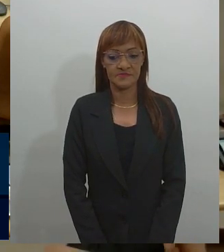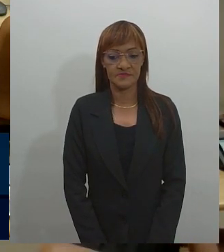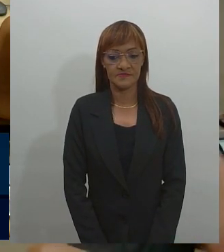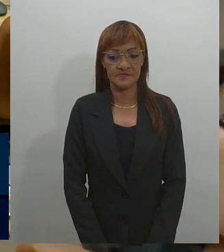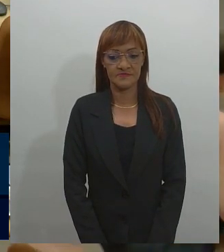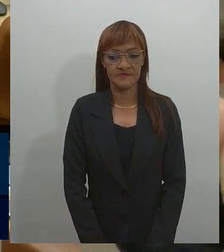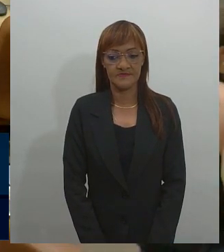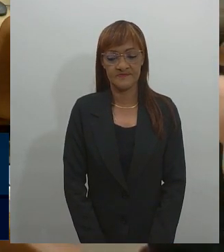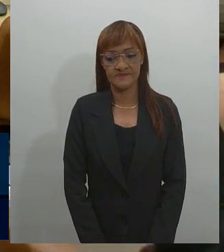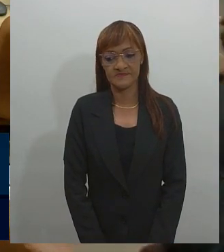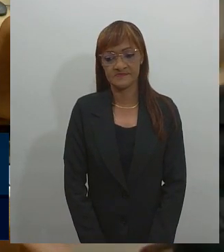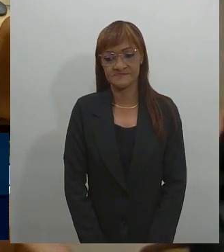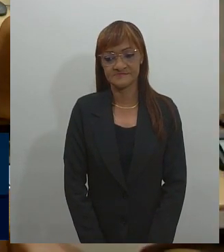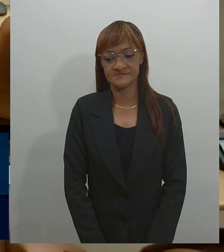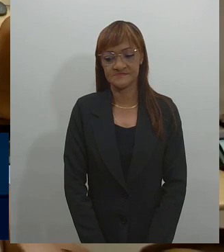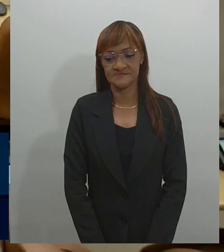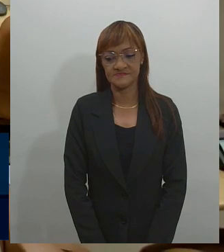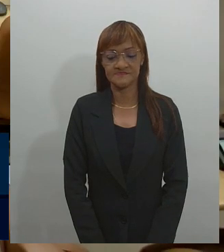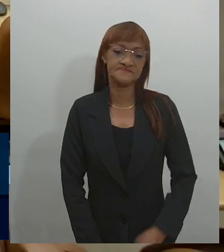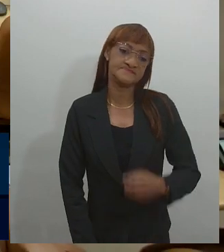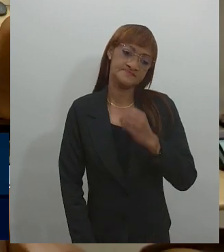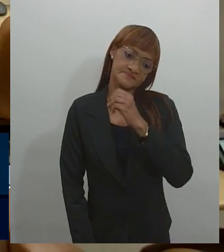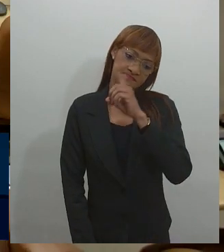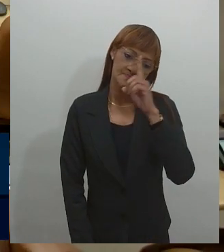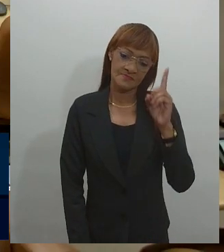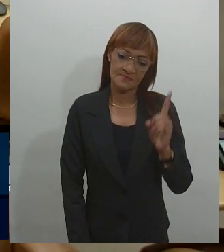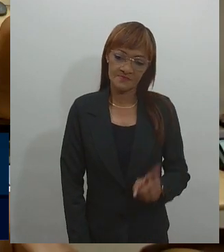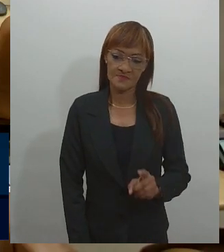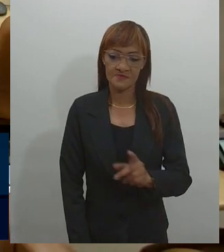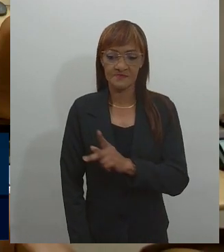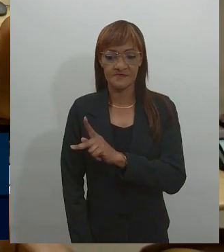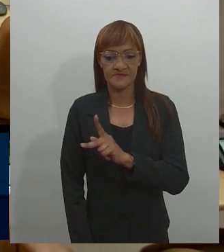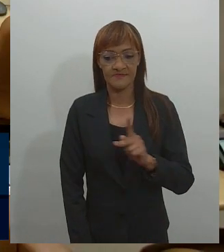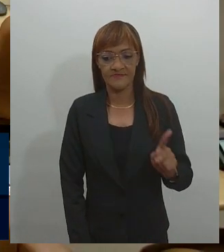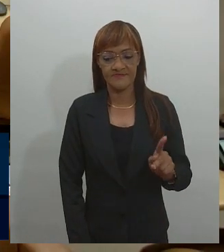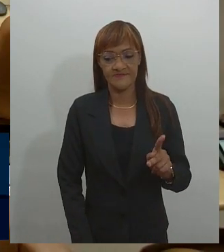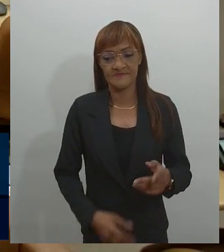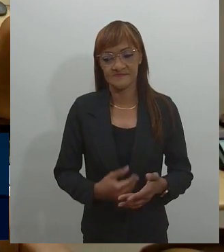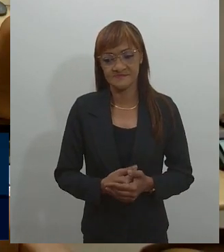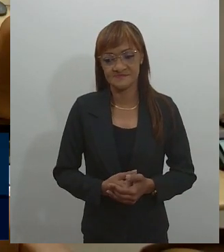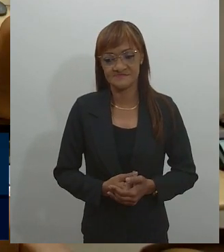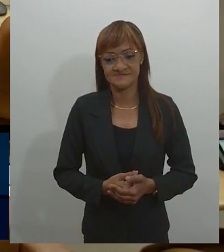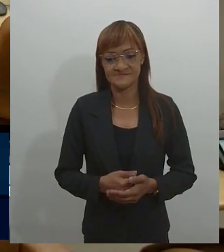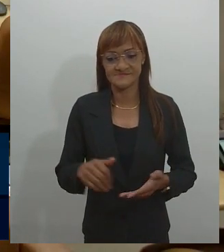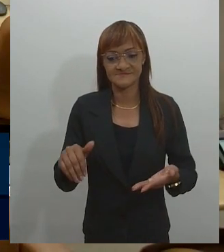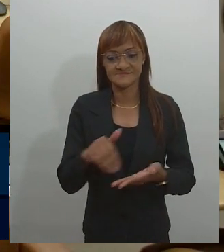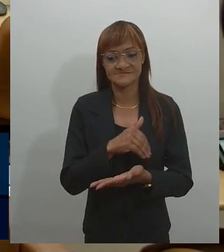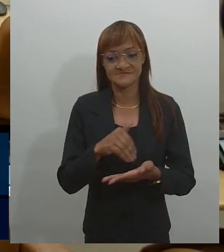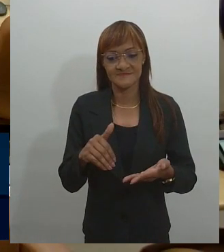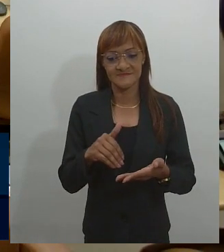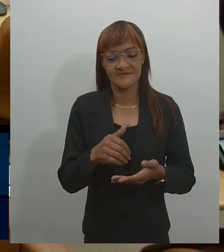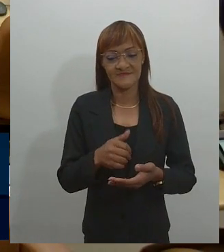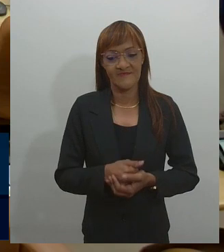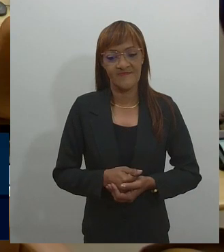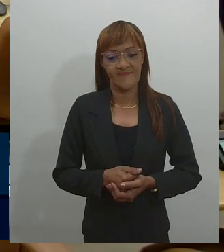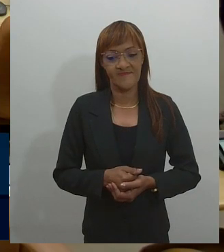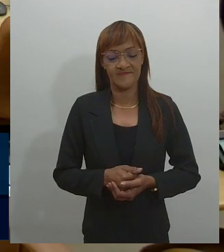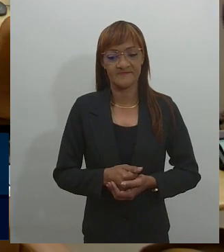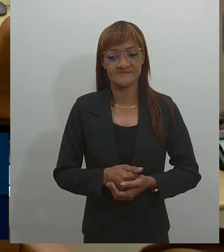Bom dia, senhor presidente, bom dia, secretário Garibaldi Mendonça,